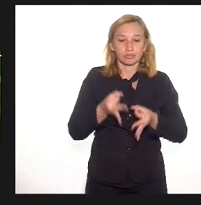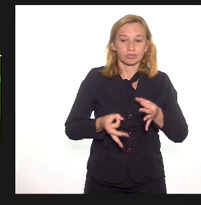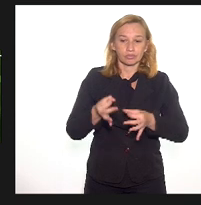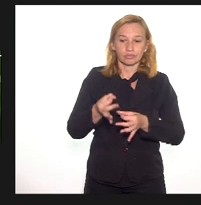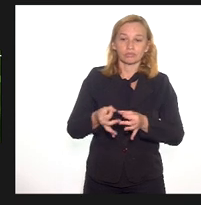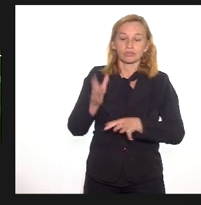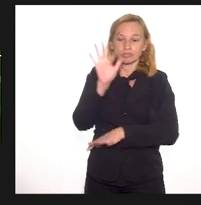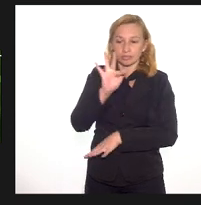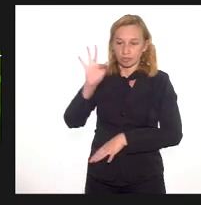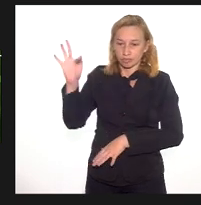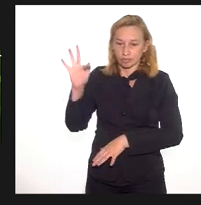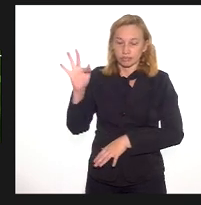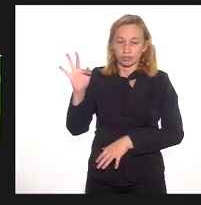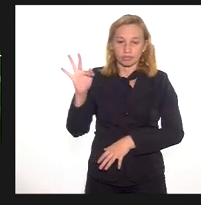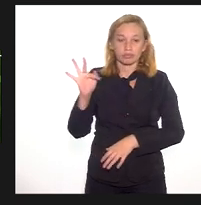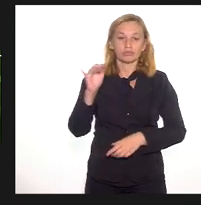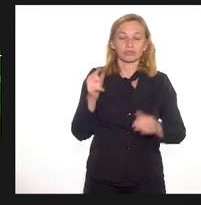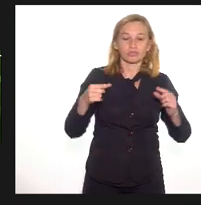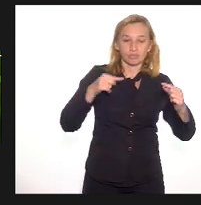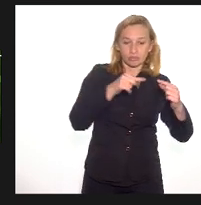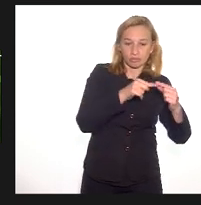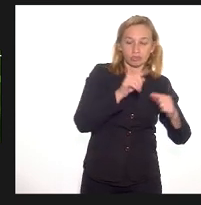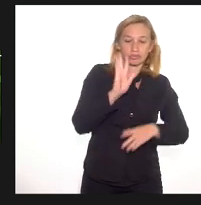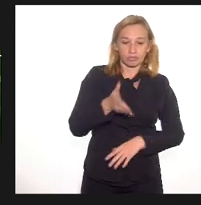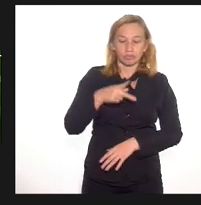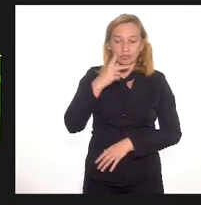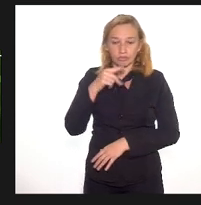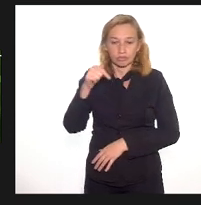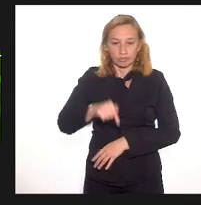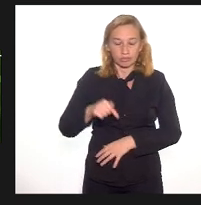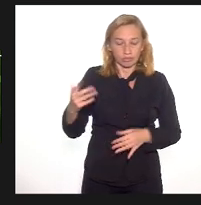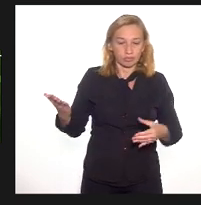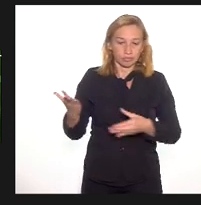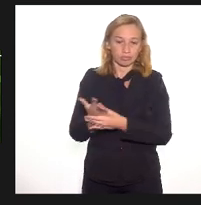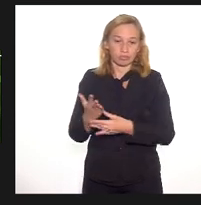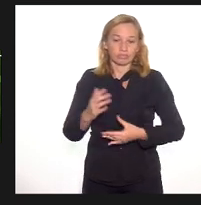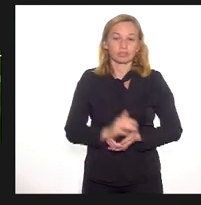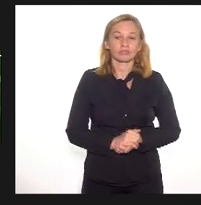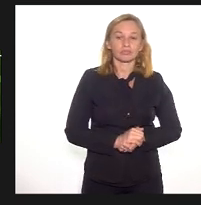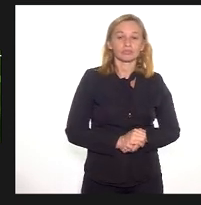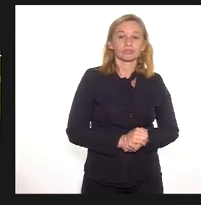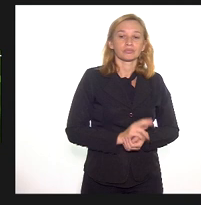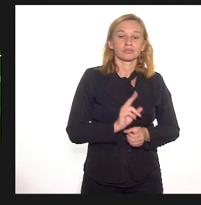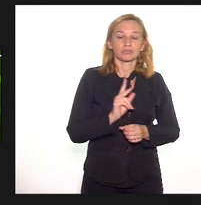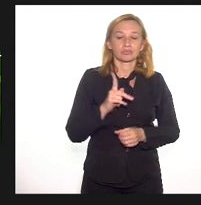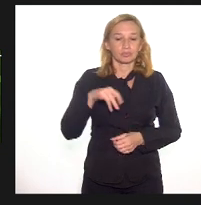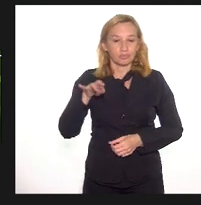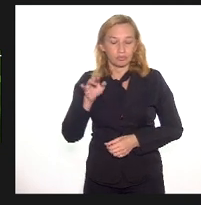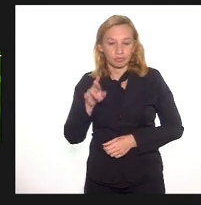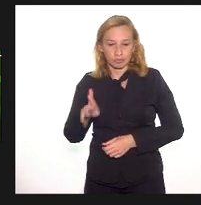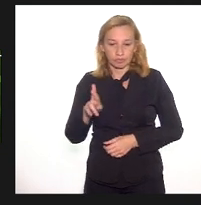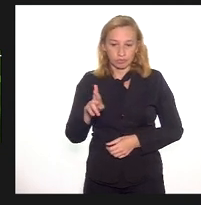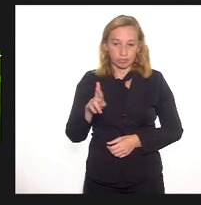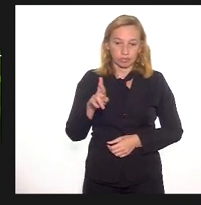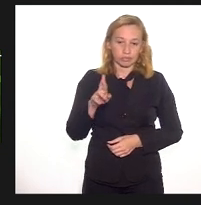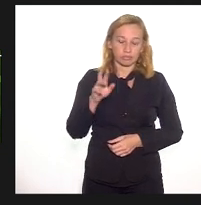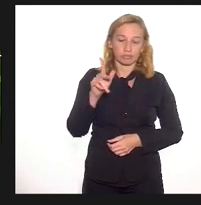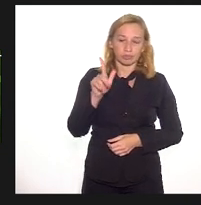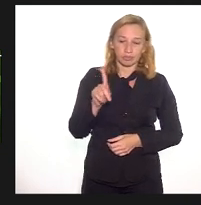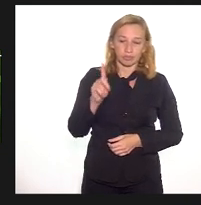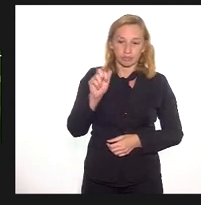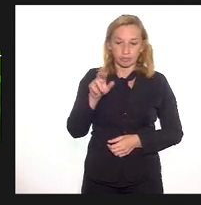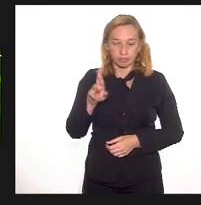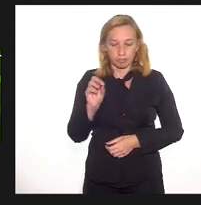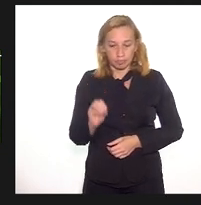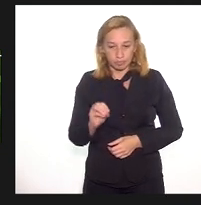e o objetivo dessa ação, que já foi tratado aqui pelo eminente procurador Paulo Henrique Manier e